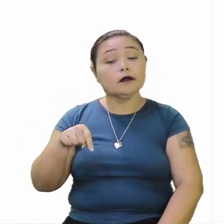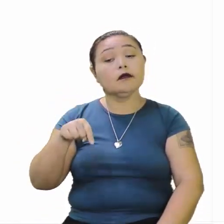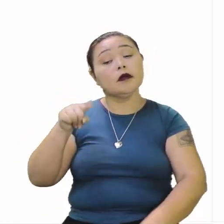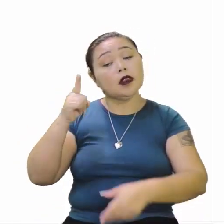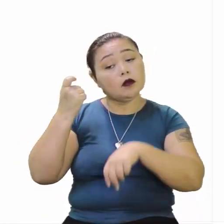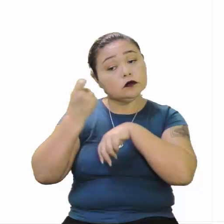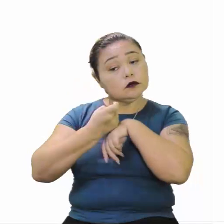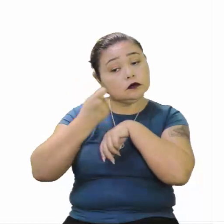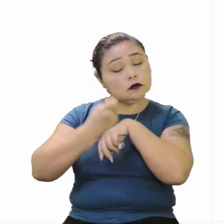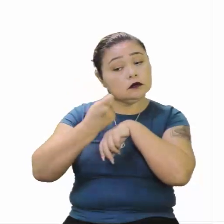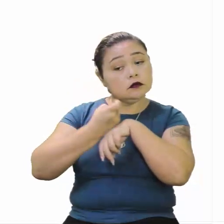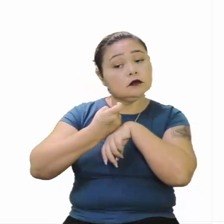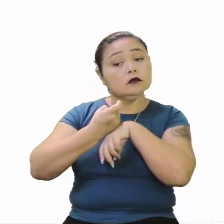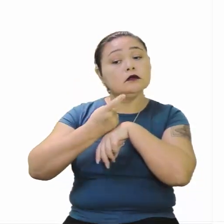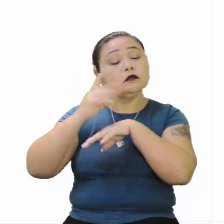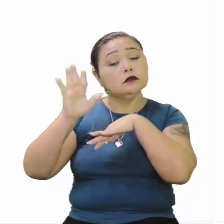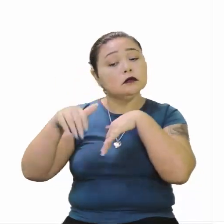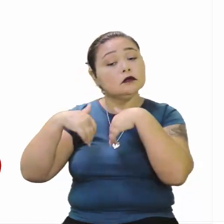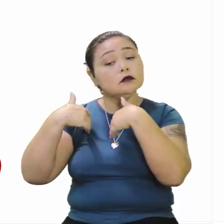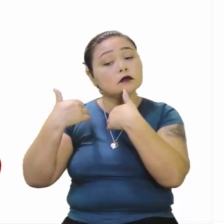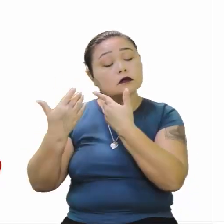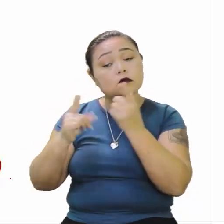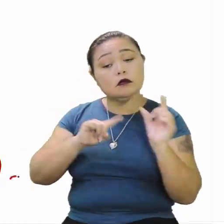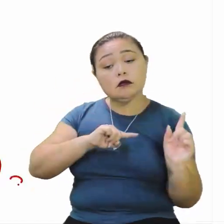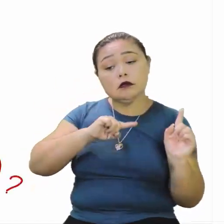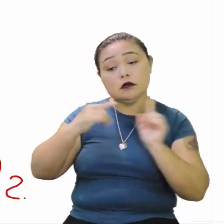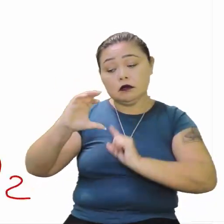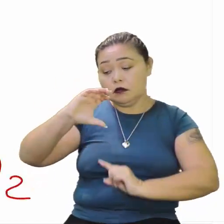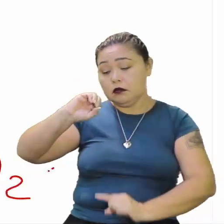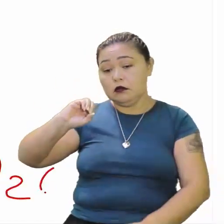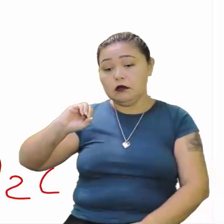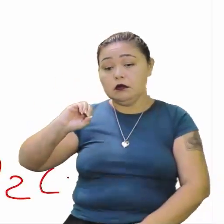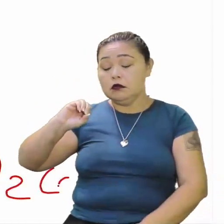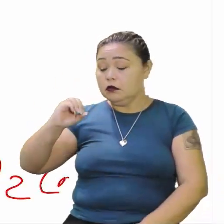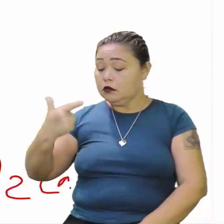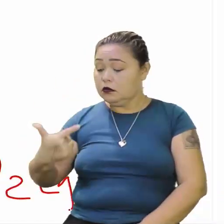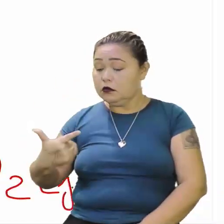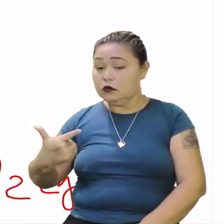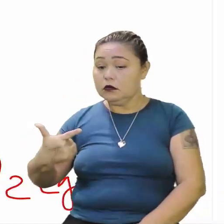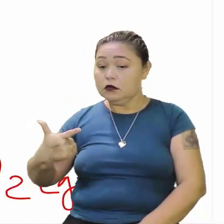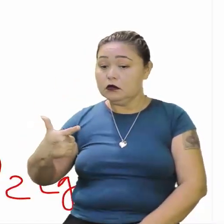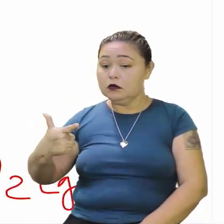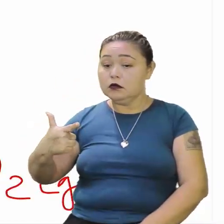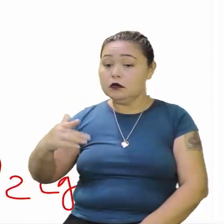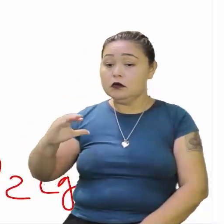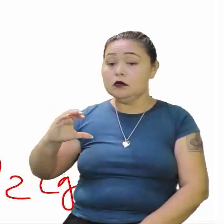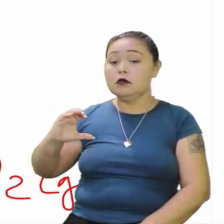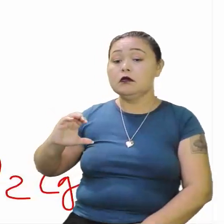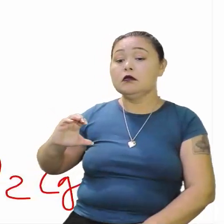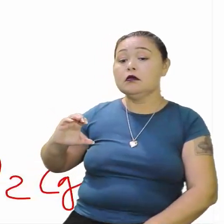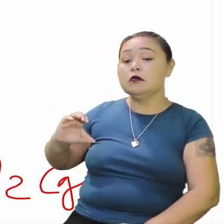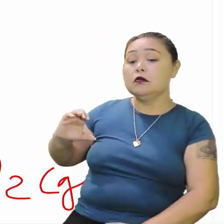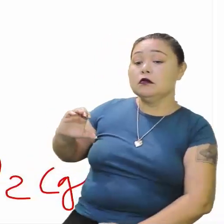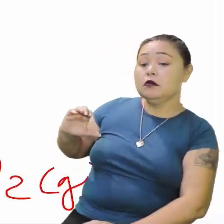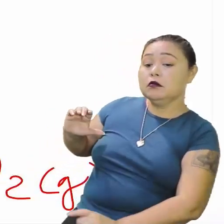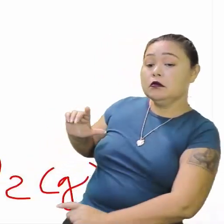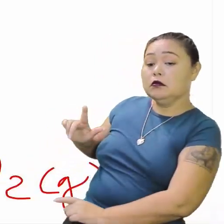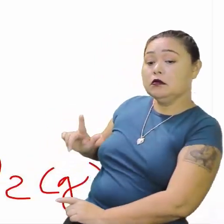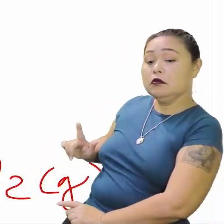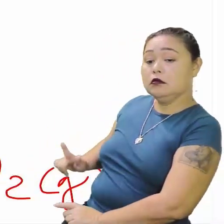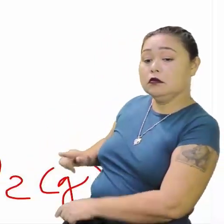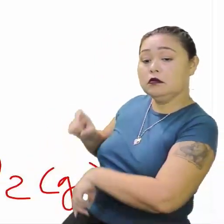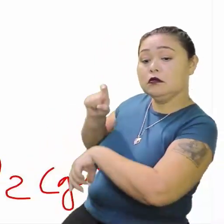sólido, ele passa este CO2 para a fase gasosa